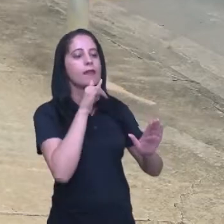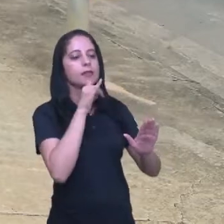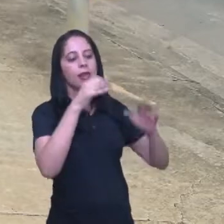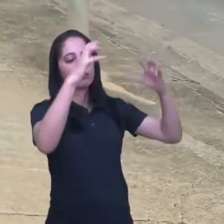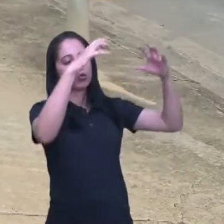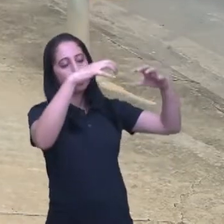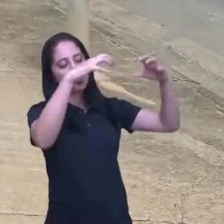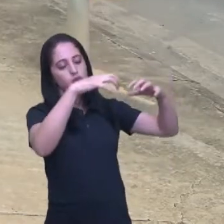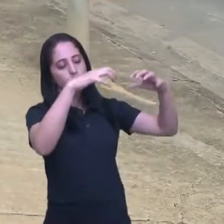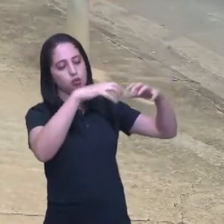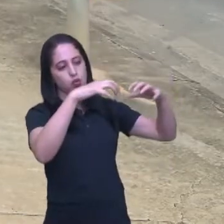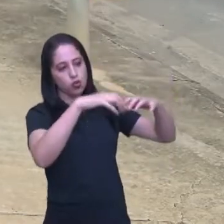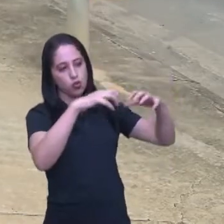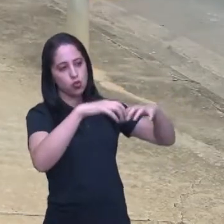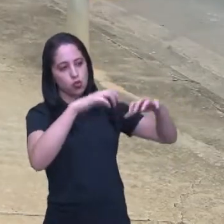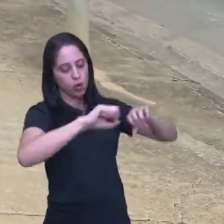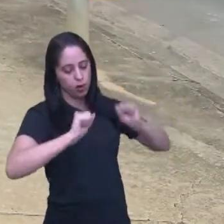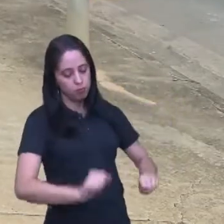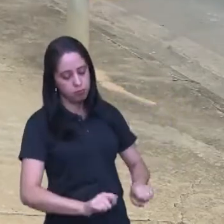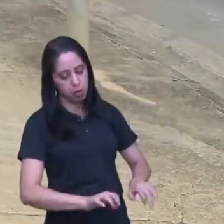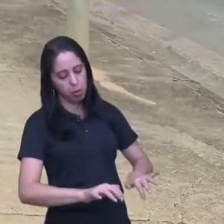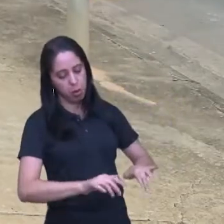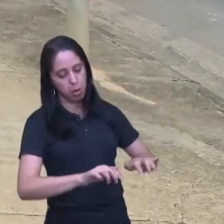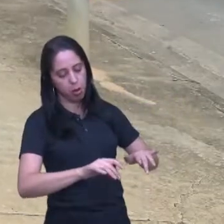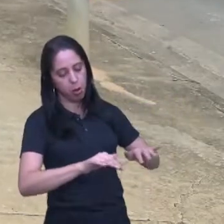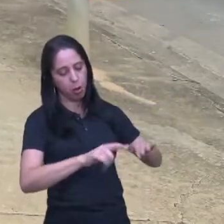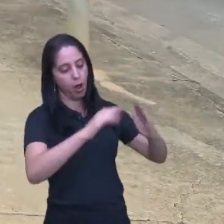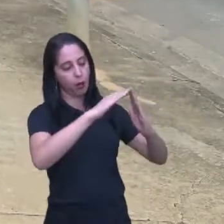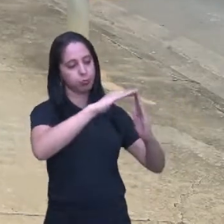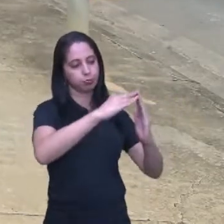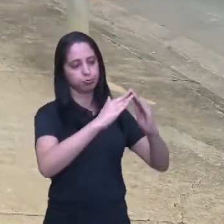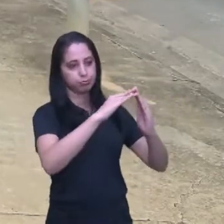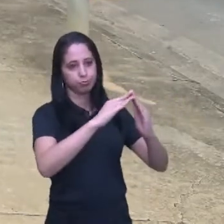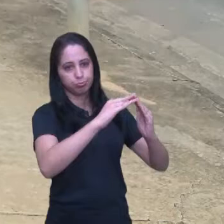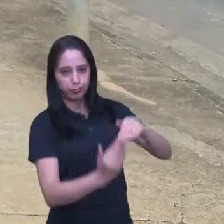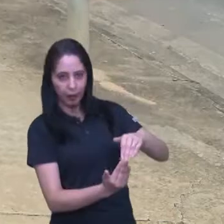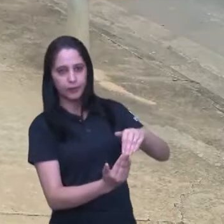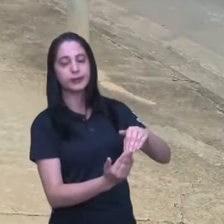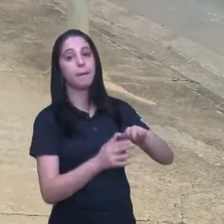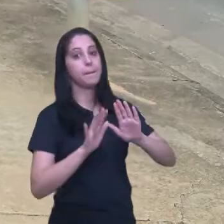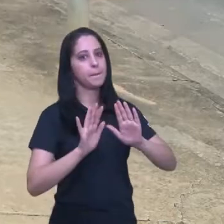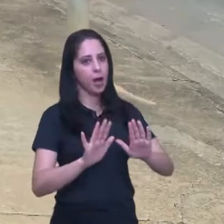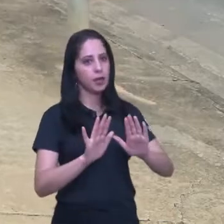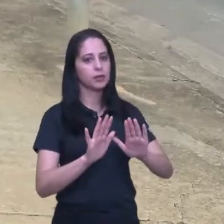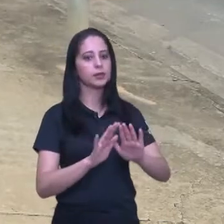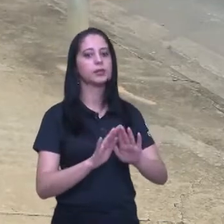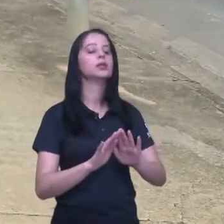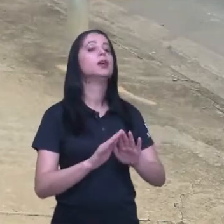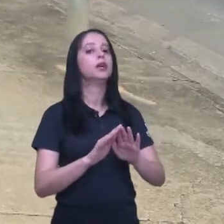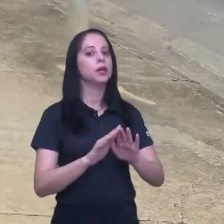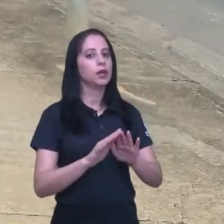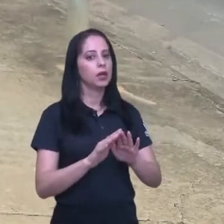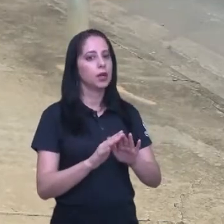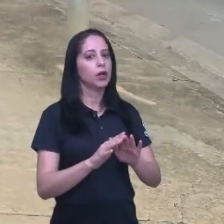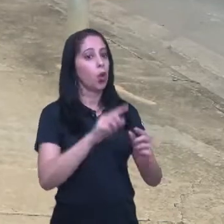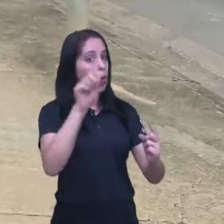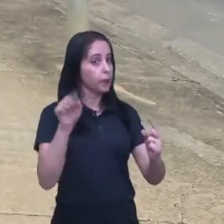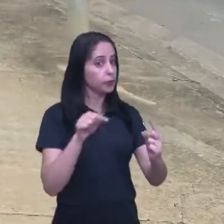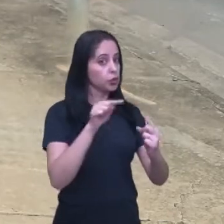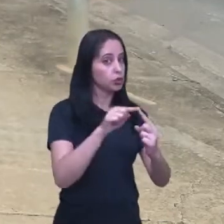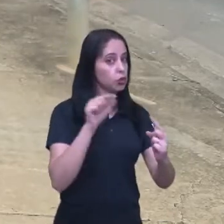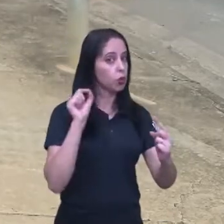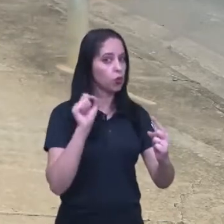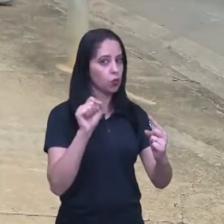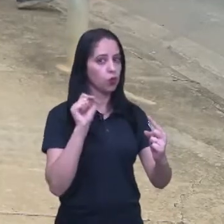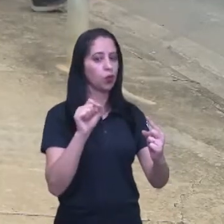seja nós estamos saindo desse período e provavelmente ocorrência desse tipo não é nesse momento que a gente vai estar atendendo mas o plano de